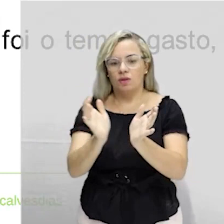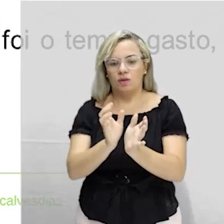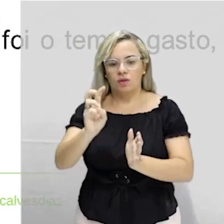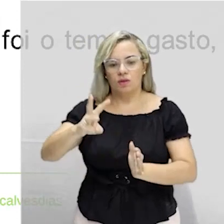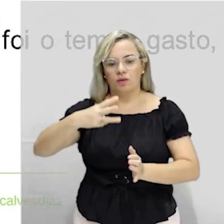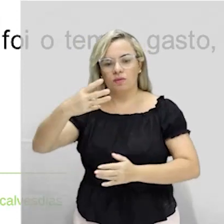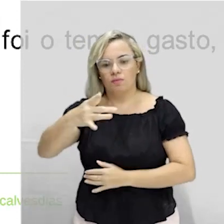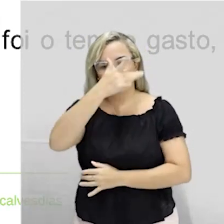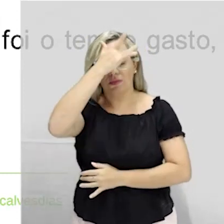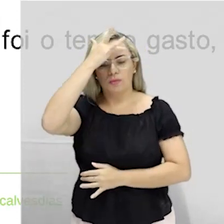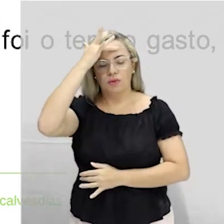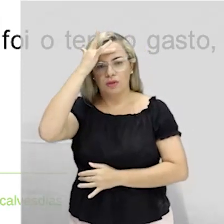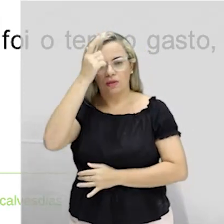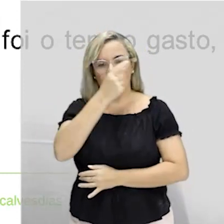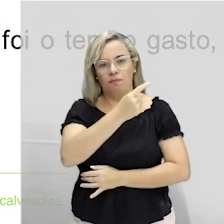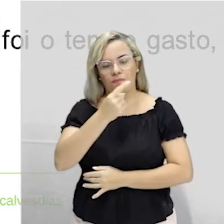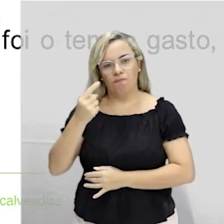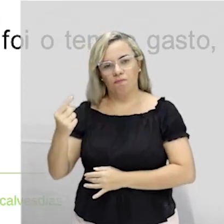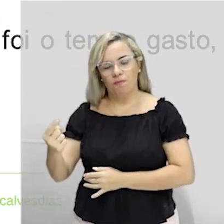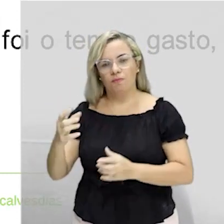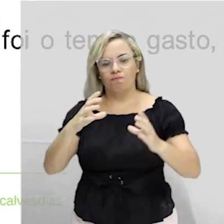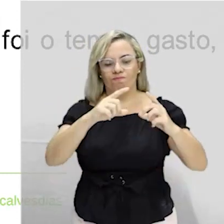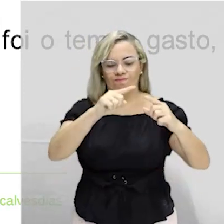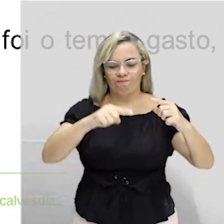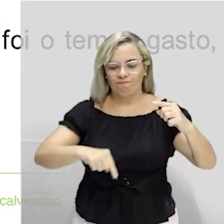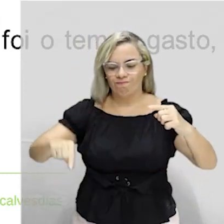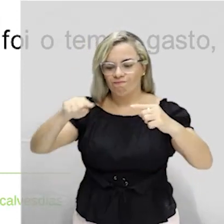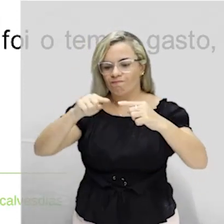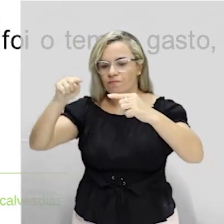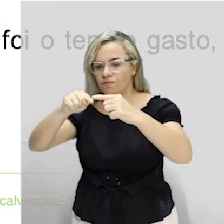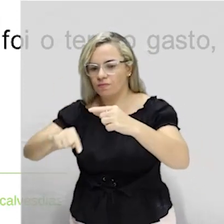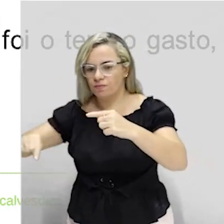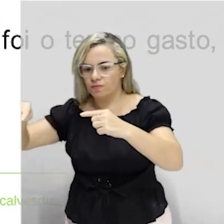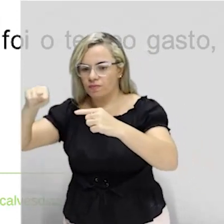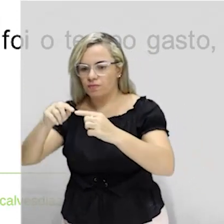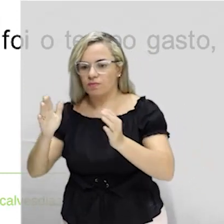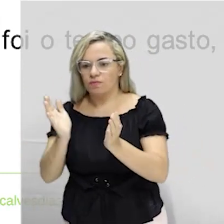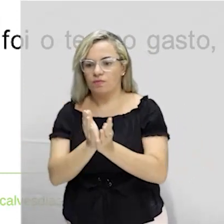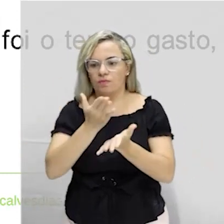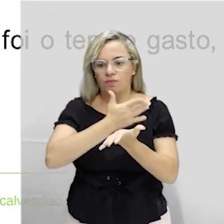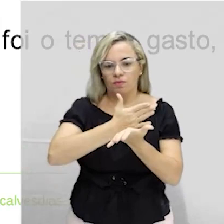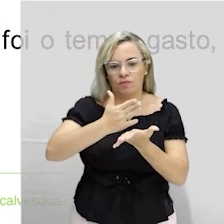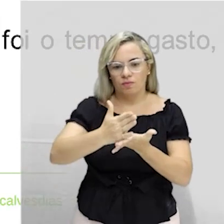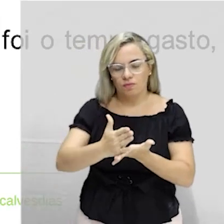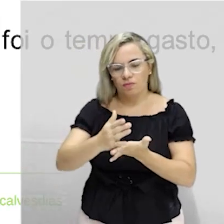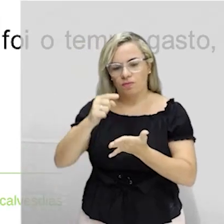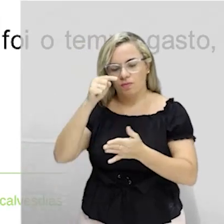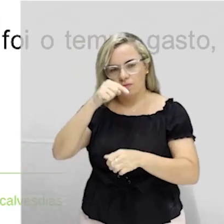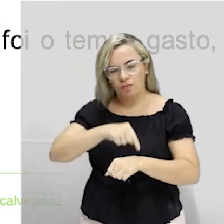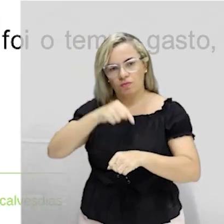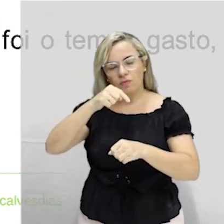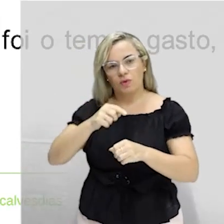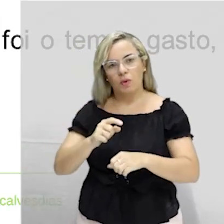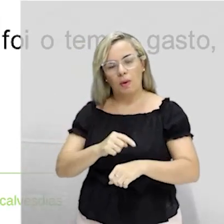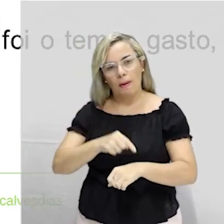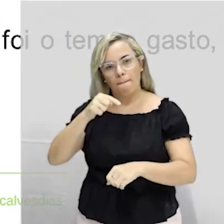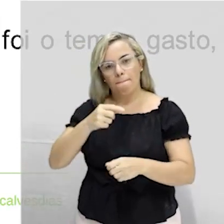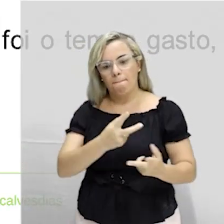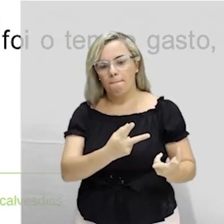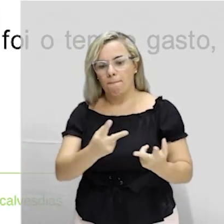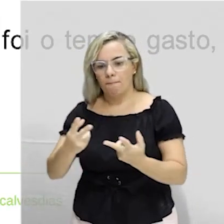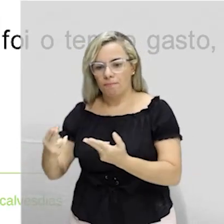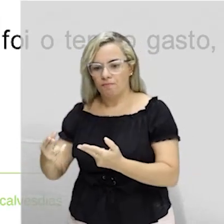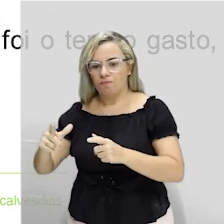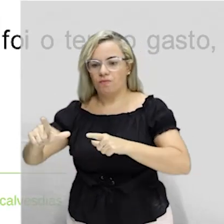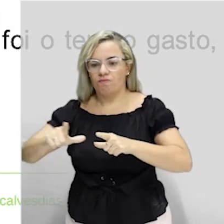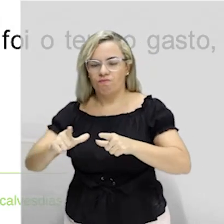3 pessoas em cada pneu. Considere que os grupos iniciam o trabalho no mesmo instante, trabalham